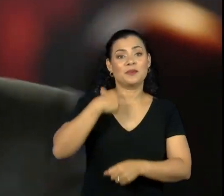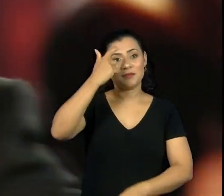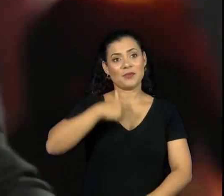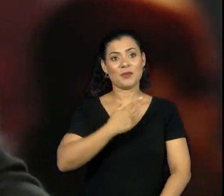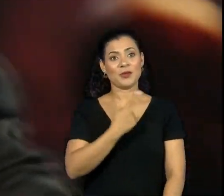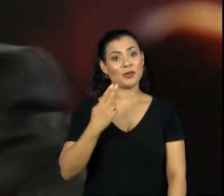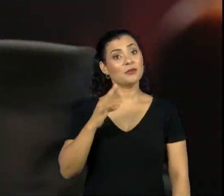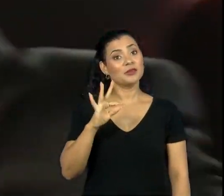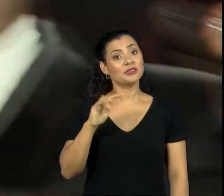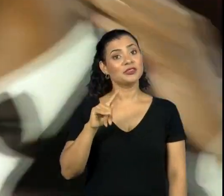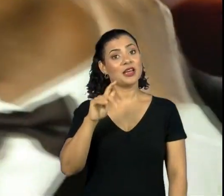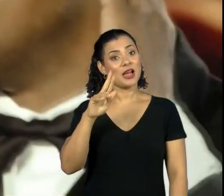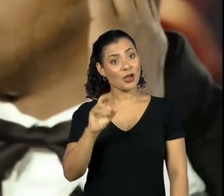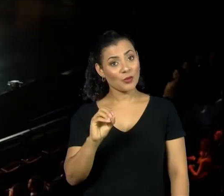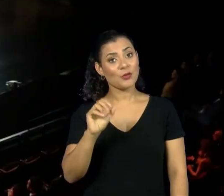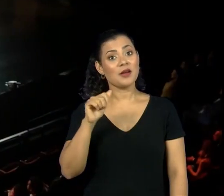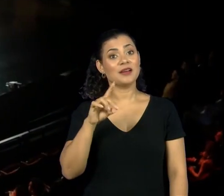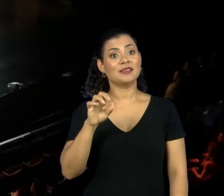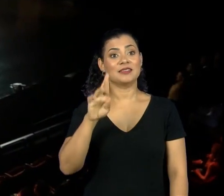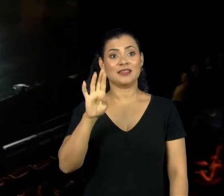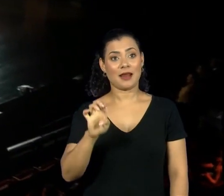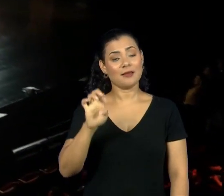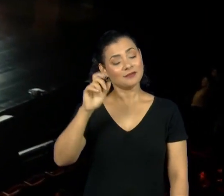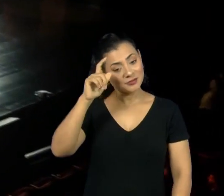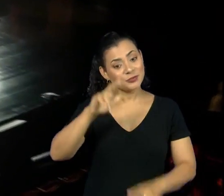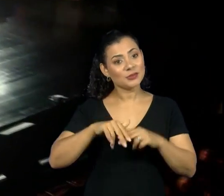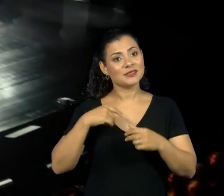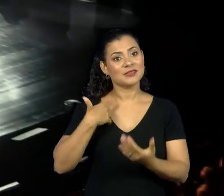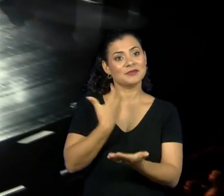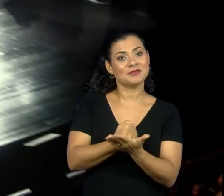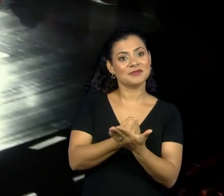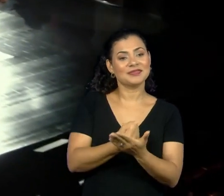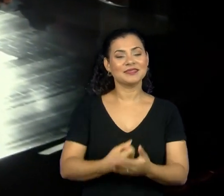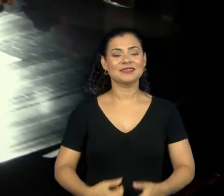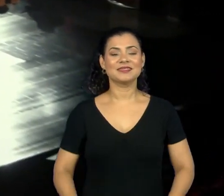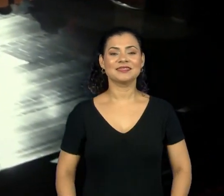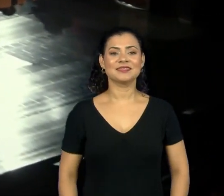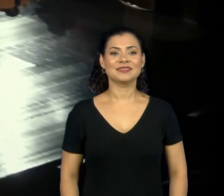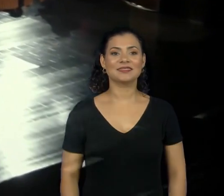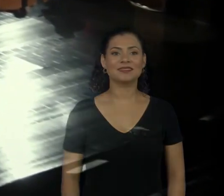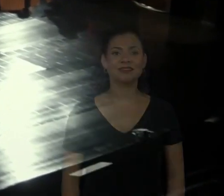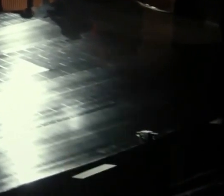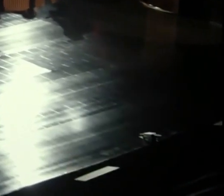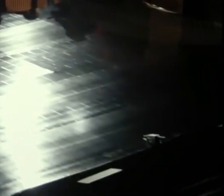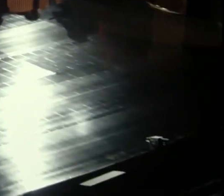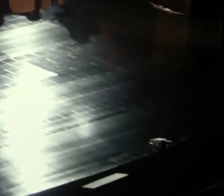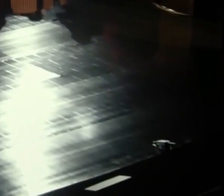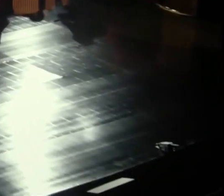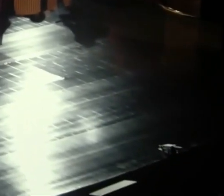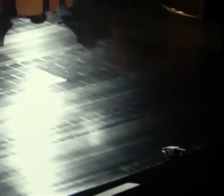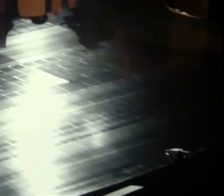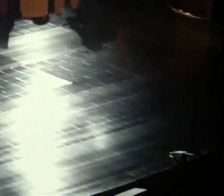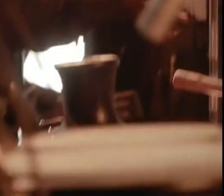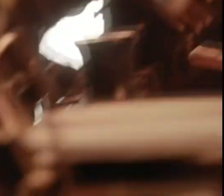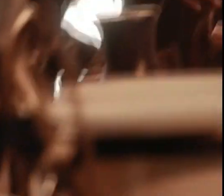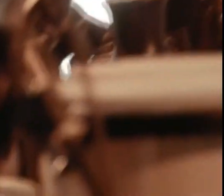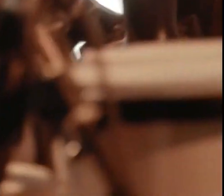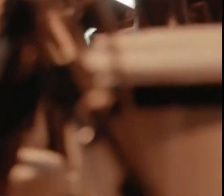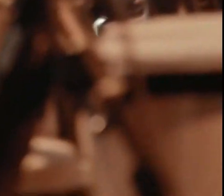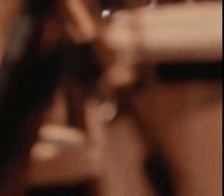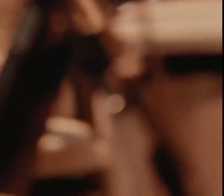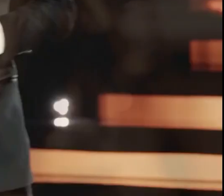nome realmente é Thiago André. Eu preciso te tocar e outra vez te ver